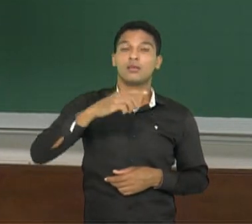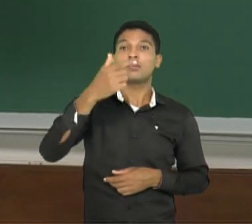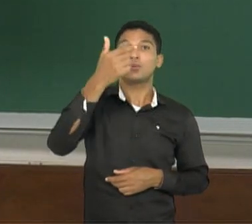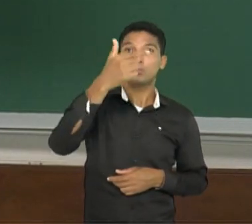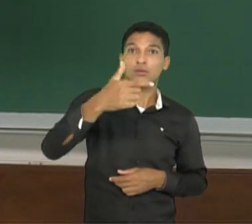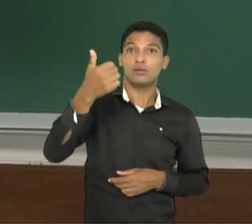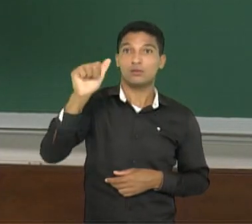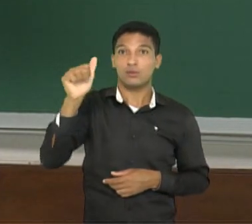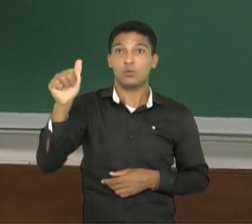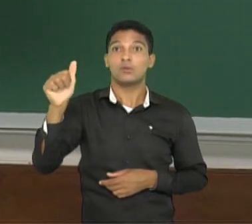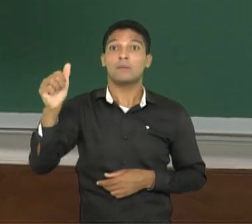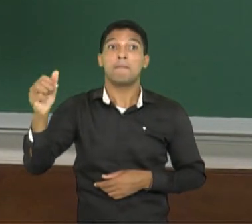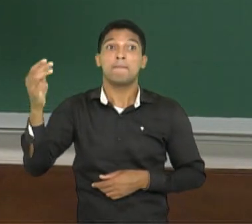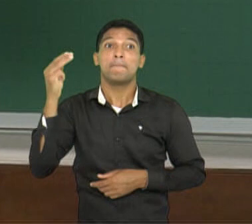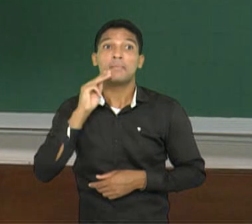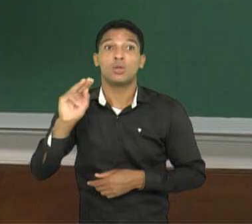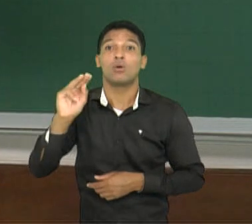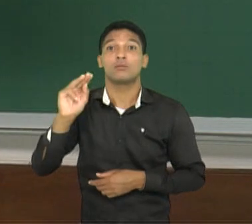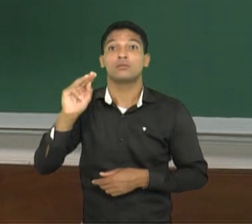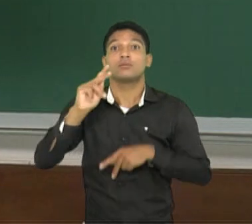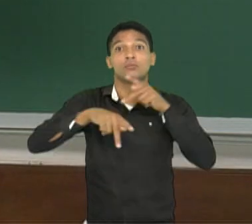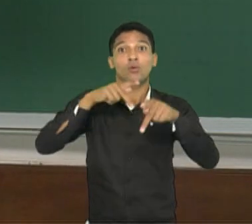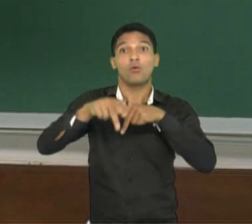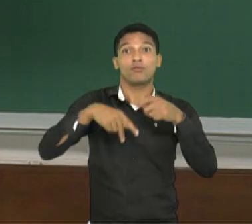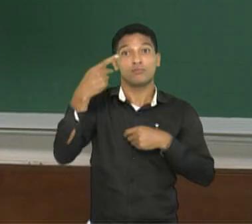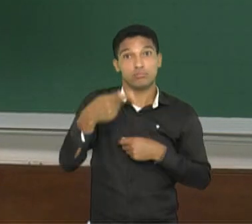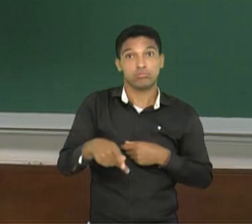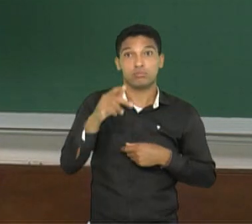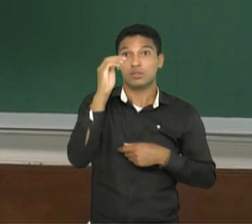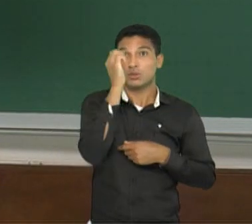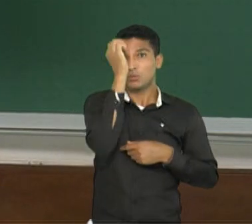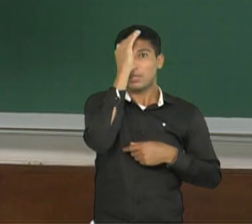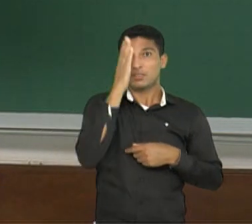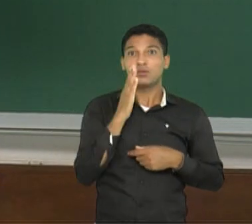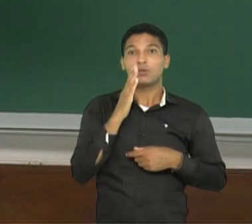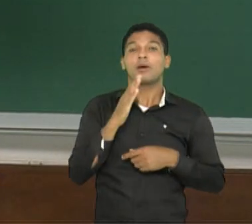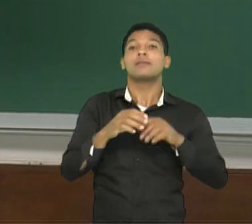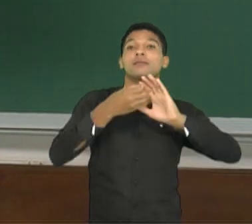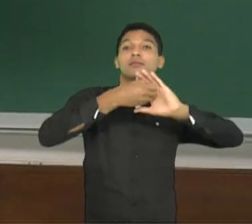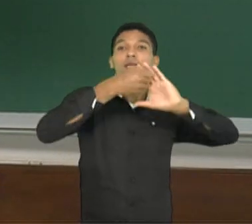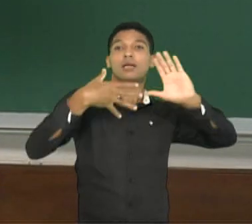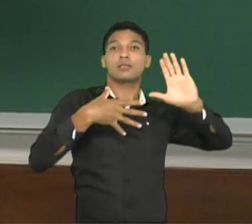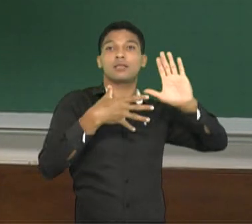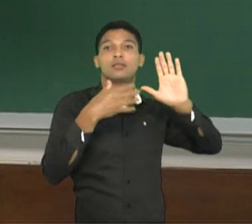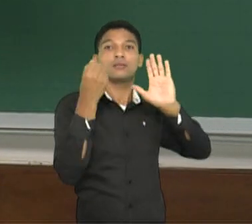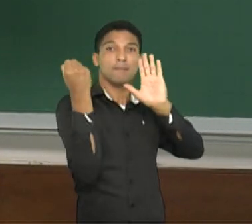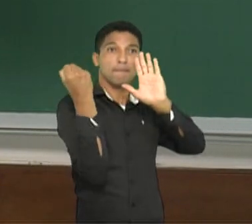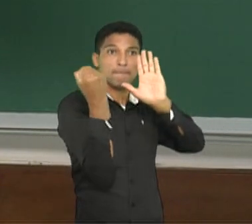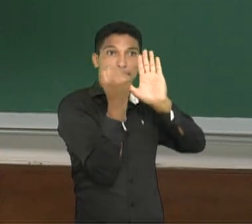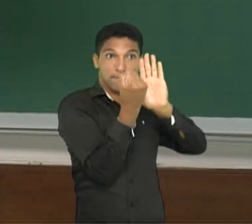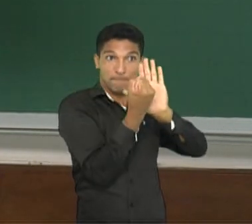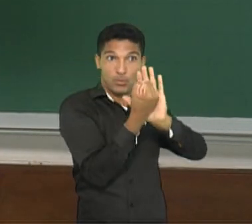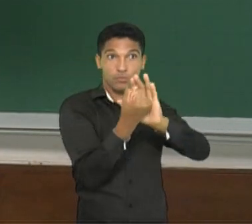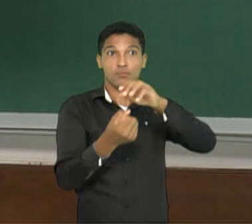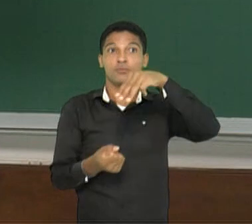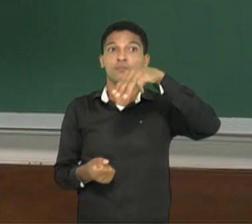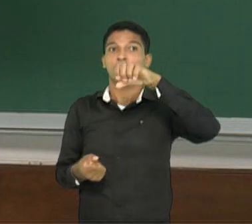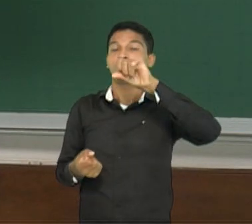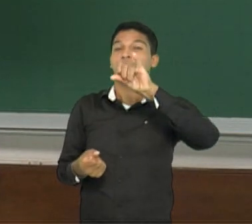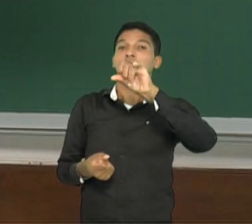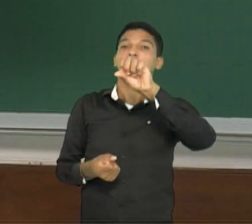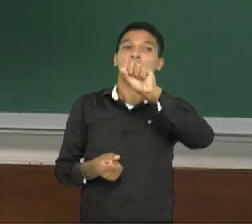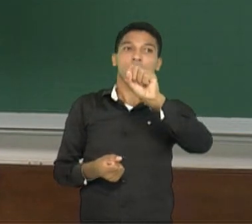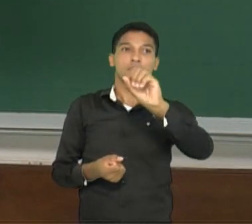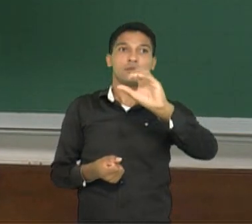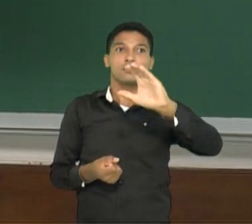Essa mistura de etnias, essa mistura étnica, é o que resulta a população brasileira. Por isso que a gente diz que a